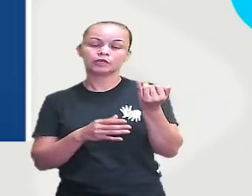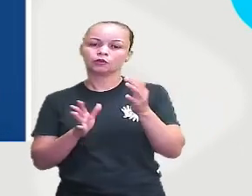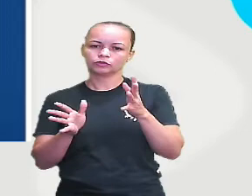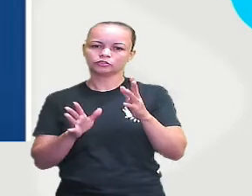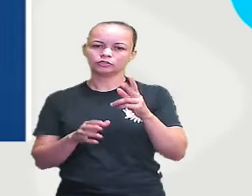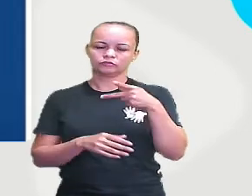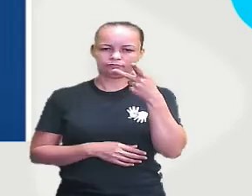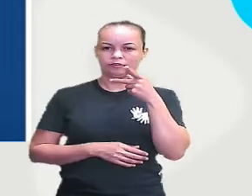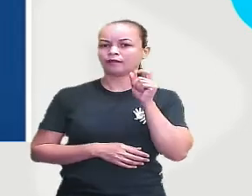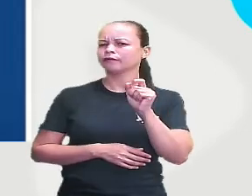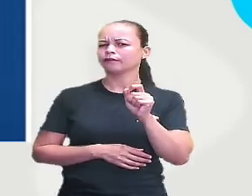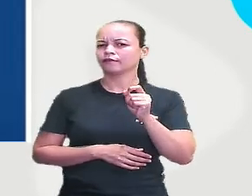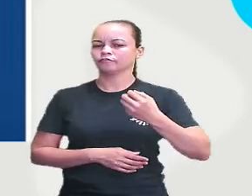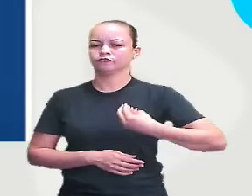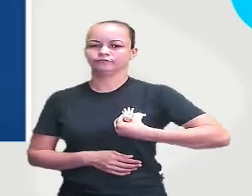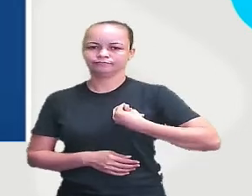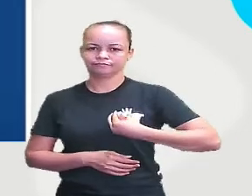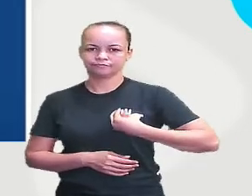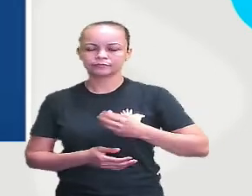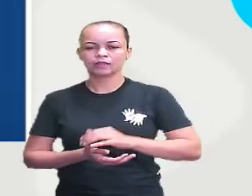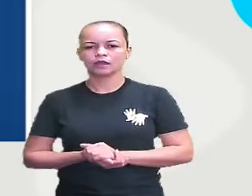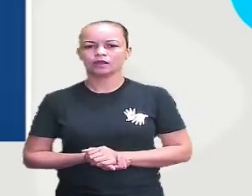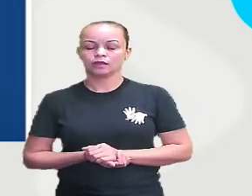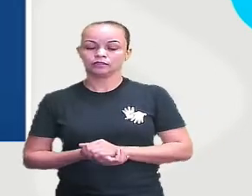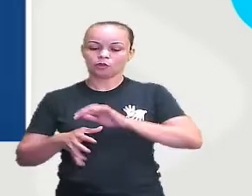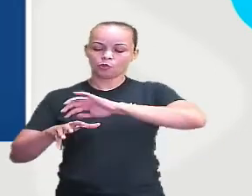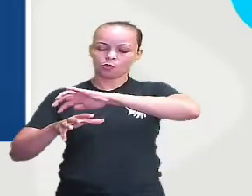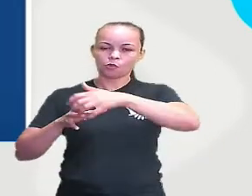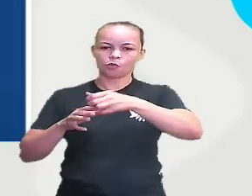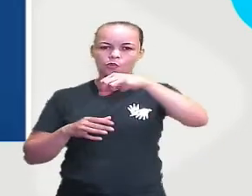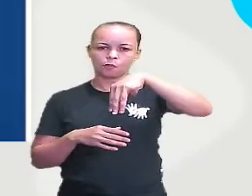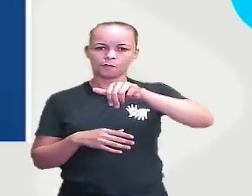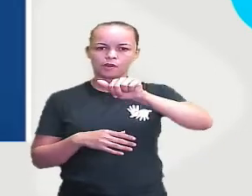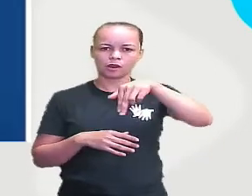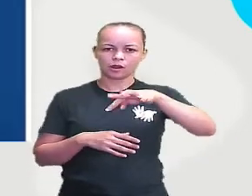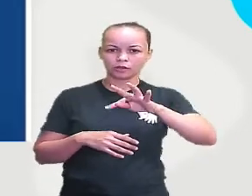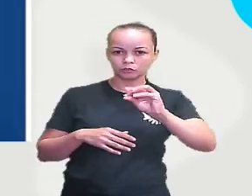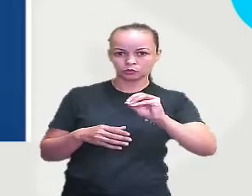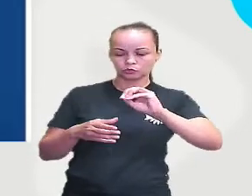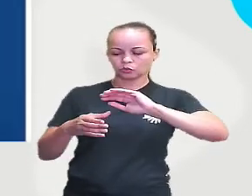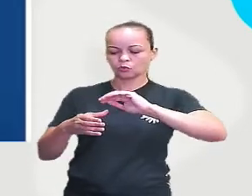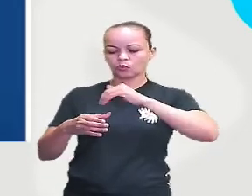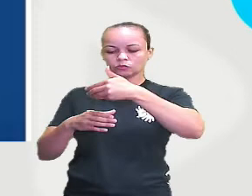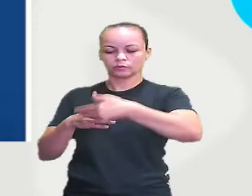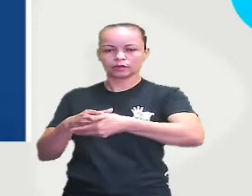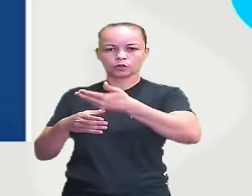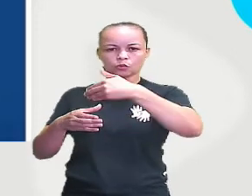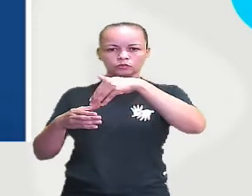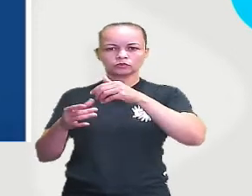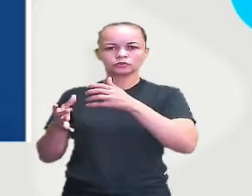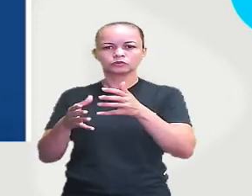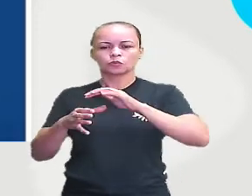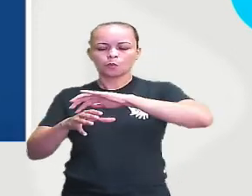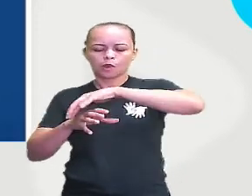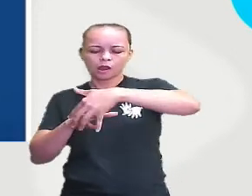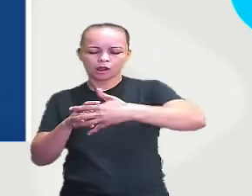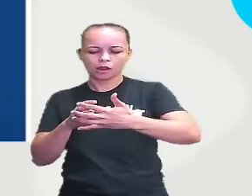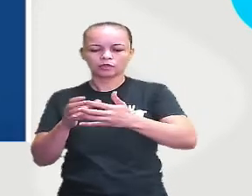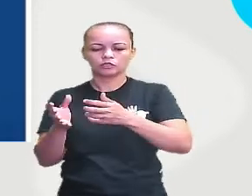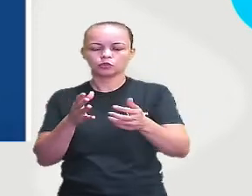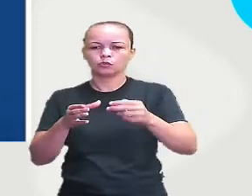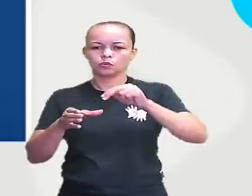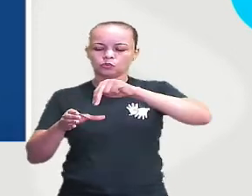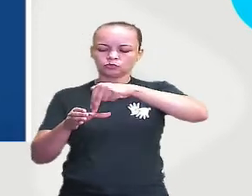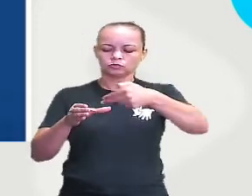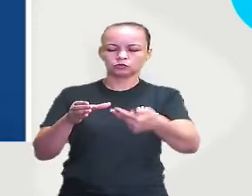vida. O manto, que ele pode ser dito como manto superior e manto inferior. O núcleo externo e o